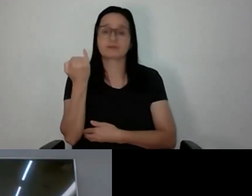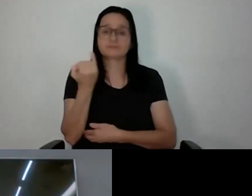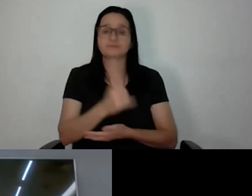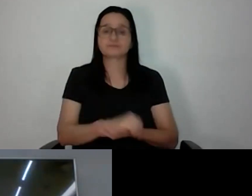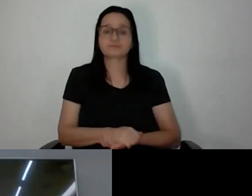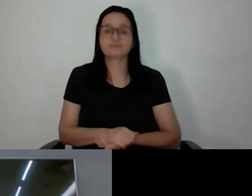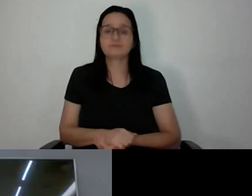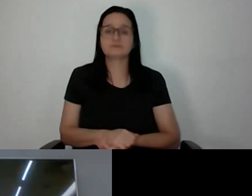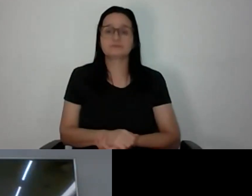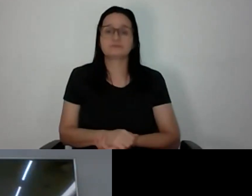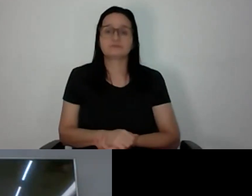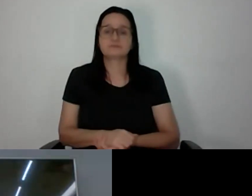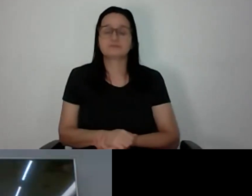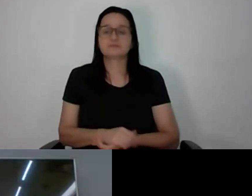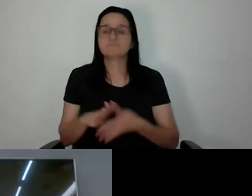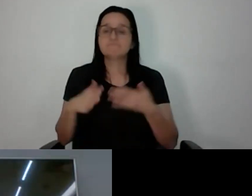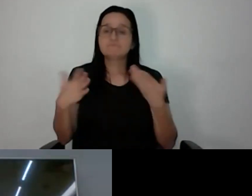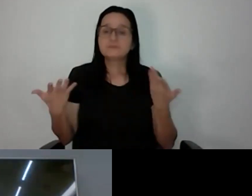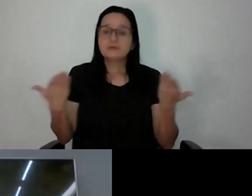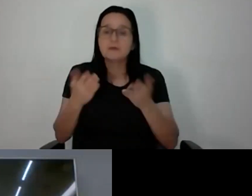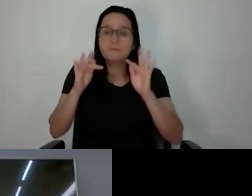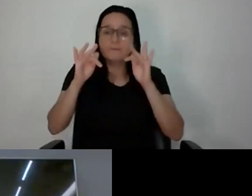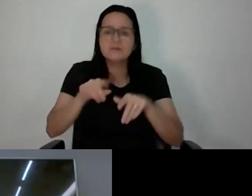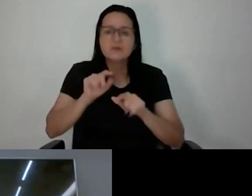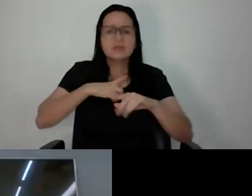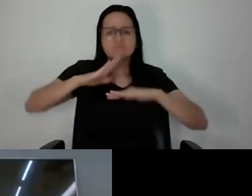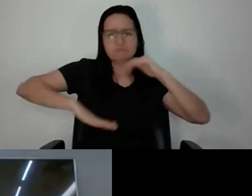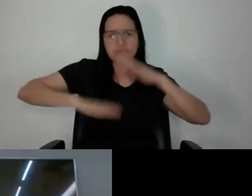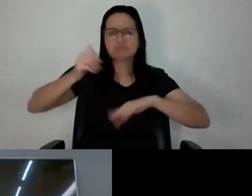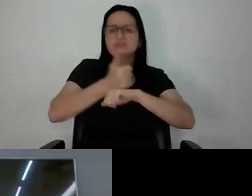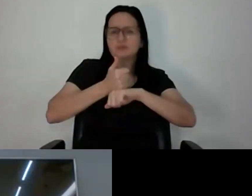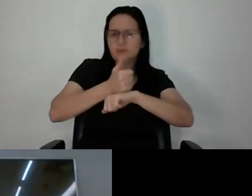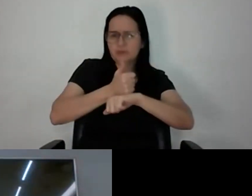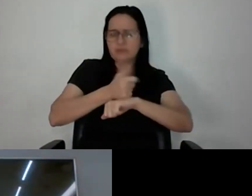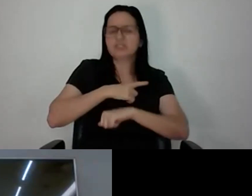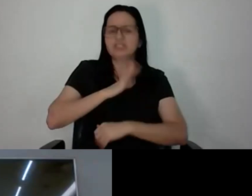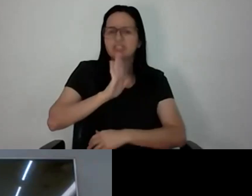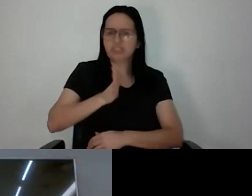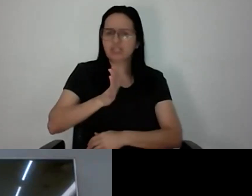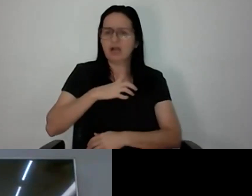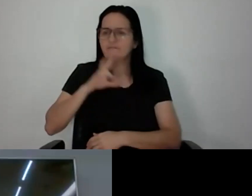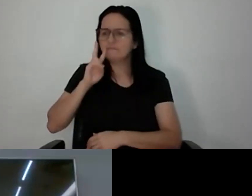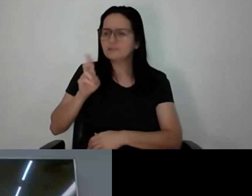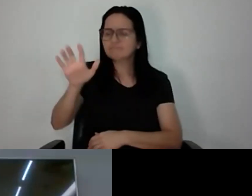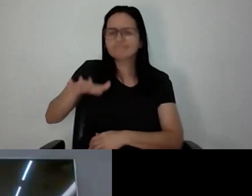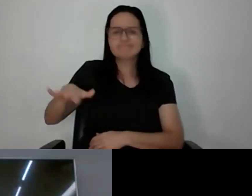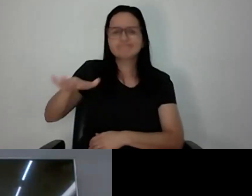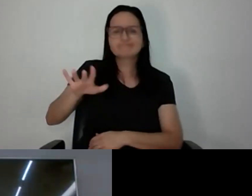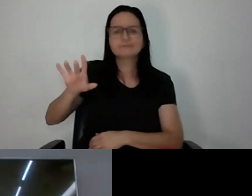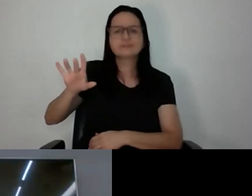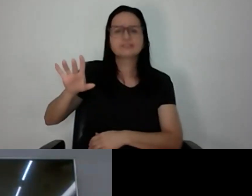fechar, então a gente está olhando aqui para profissionais que já estão fazendo. O outro ponto, que não vale só para quem é do direito, mas para todos os